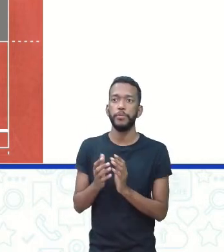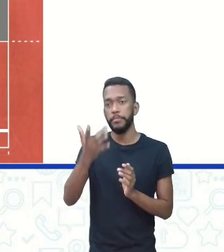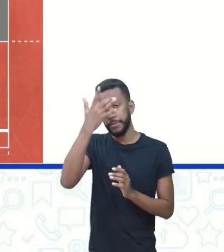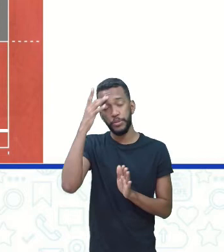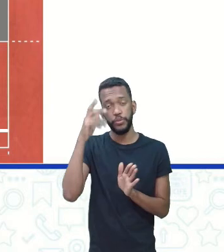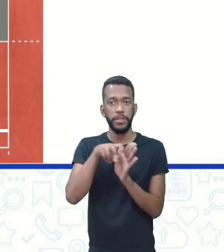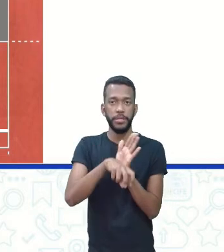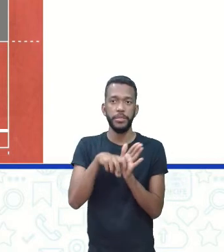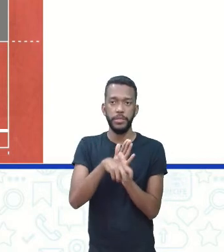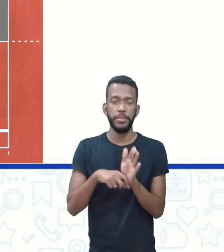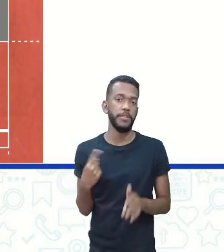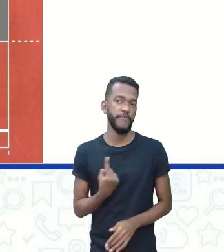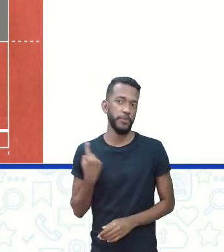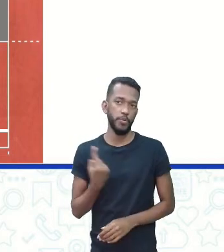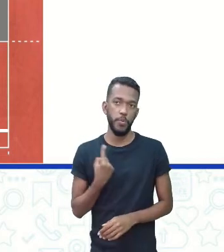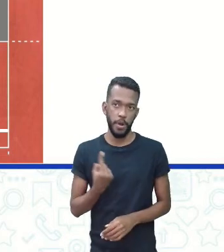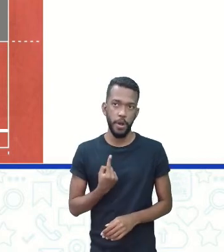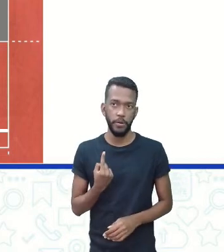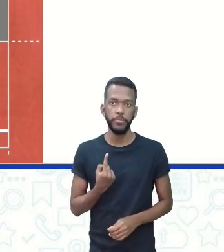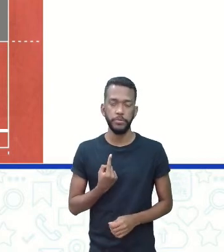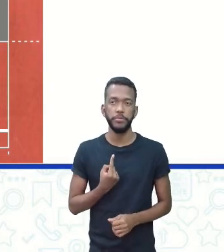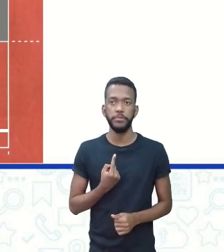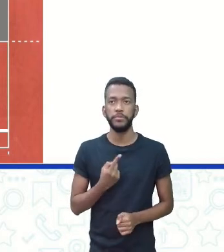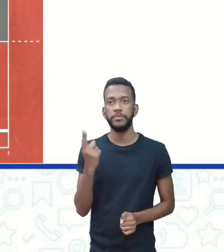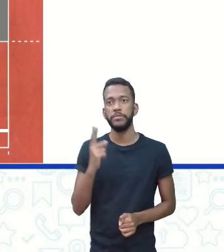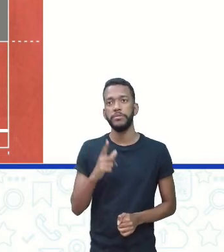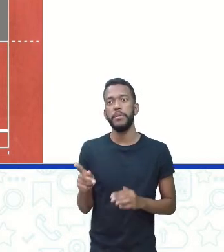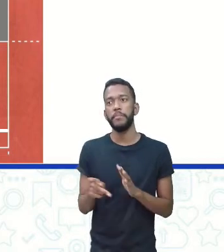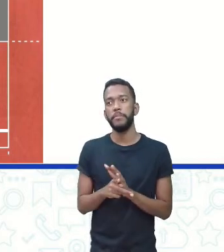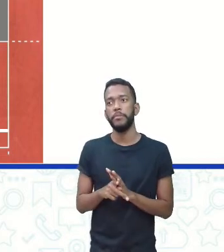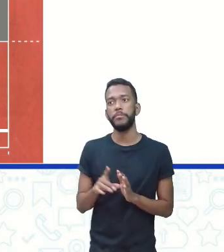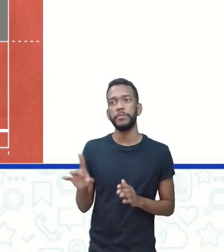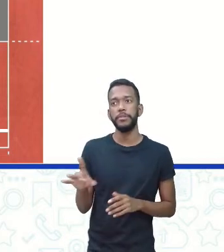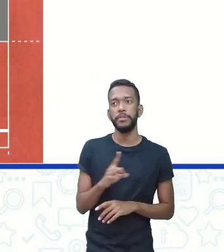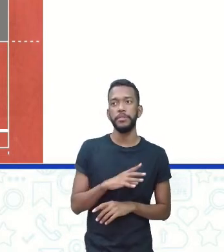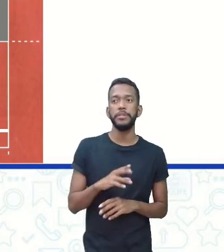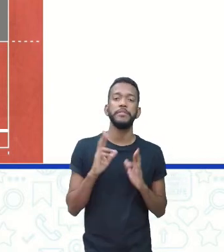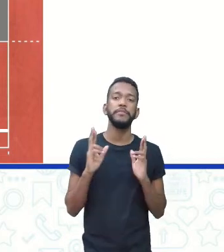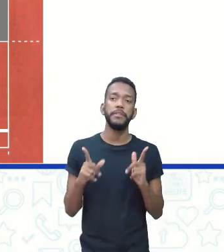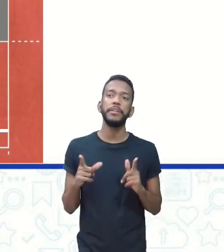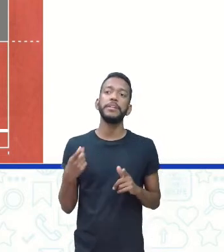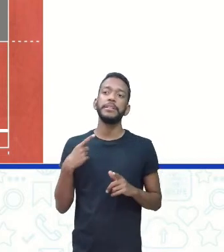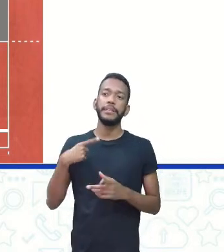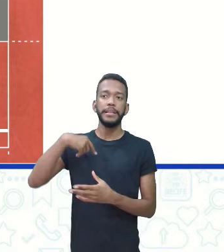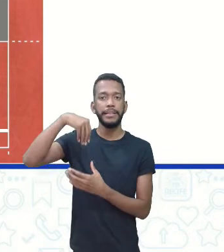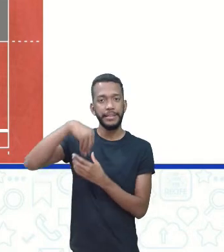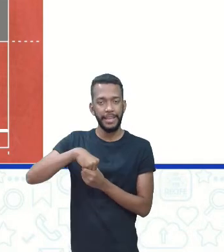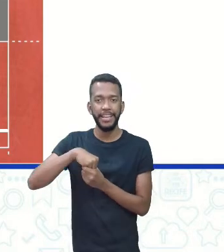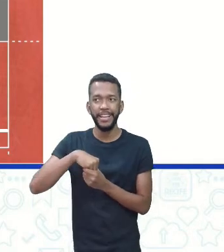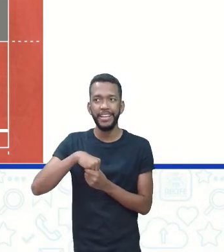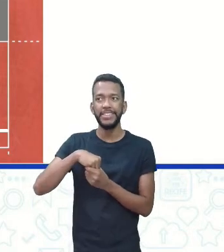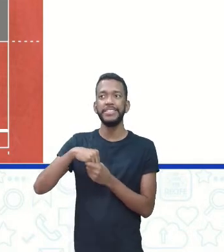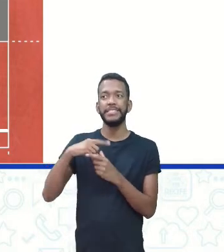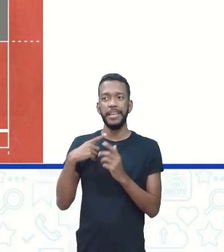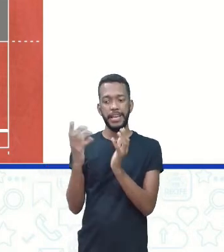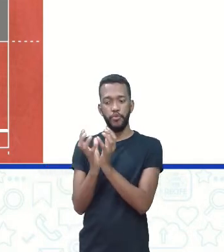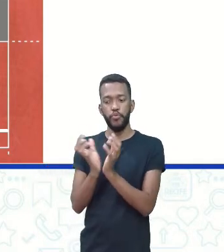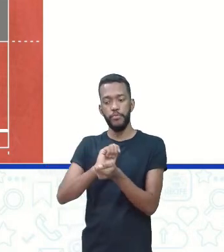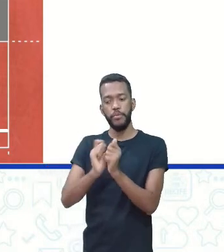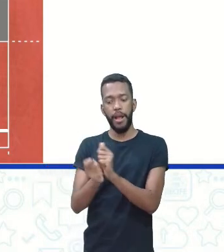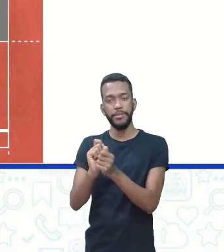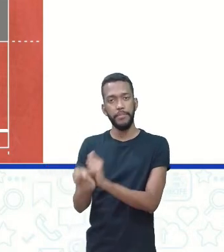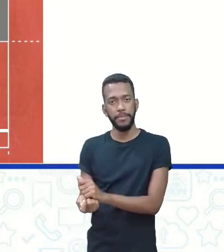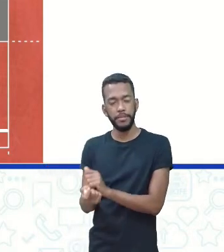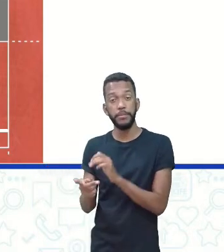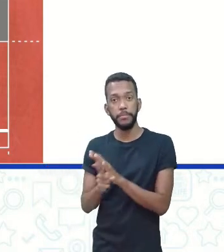cadeirantes individual, né? Então, são categorias diferentes. Lembra que eu falei anteriormente que dentro existem essas classificações,